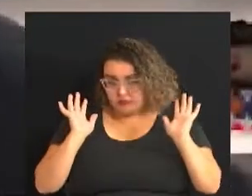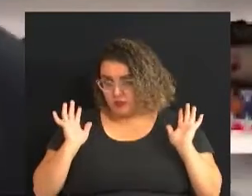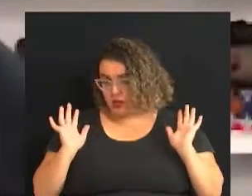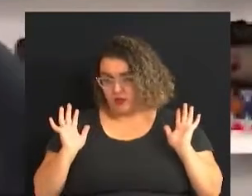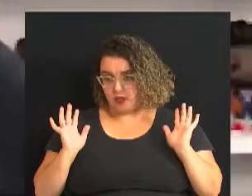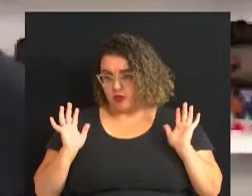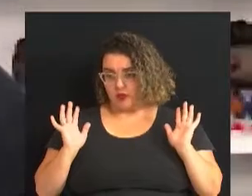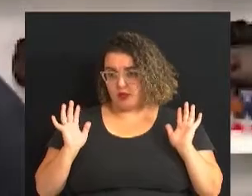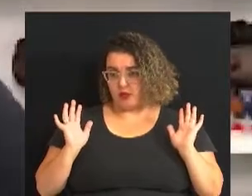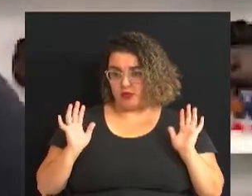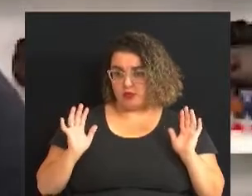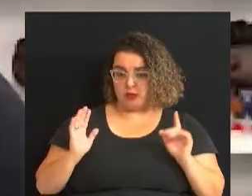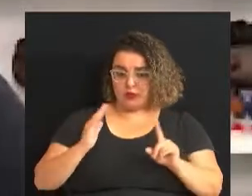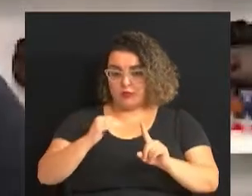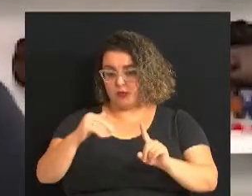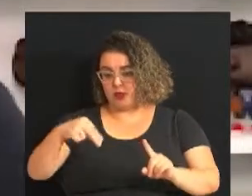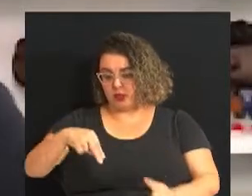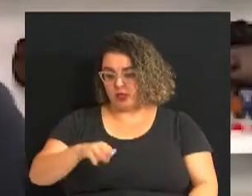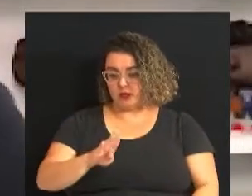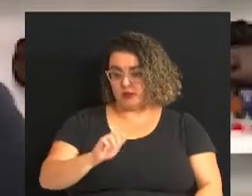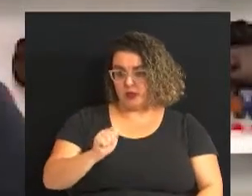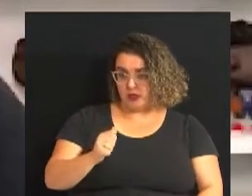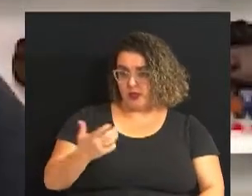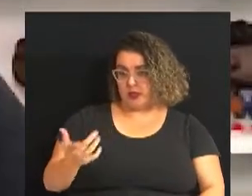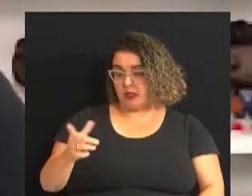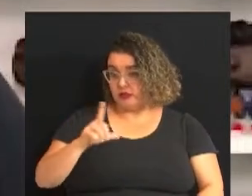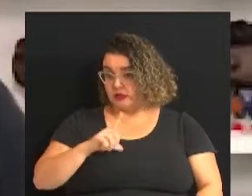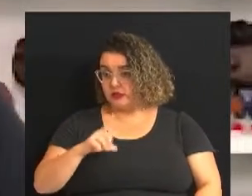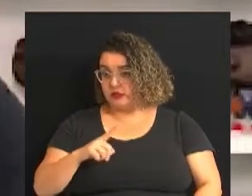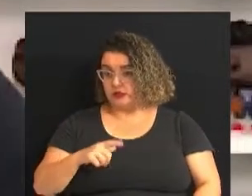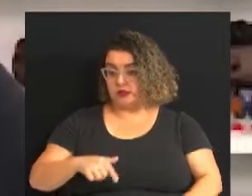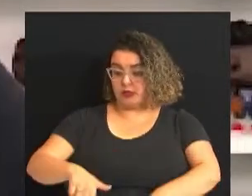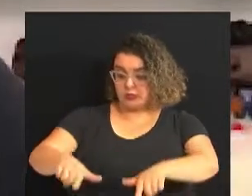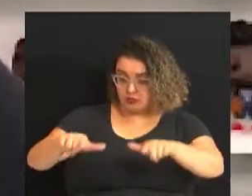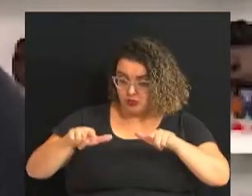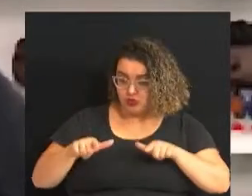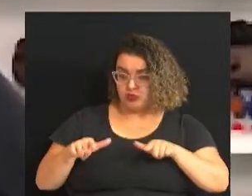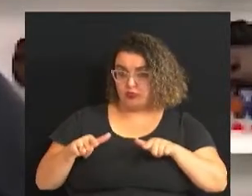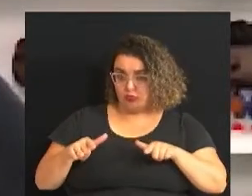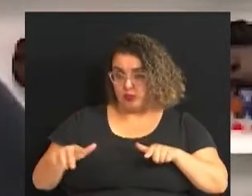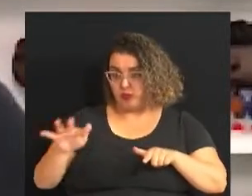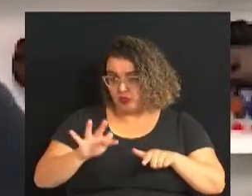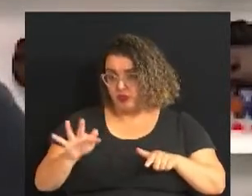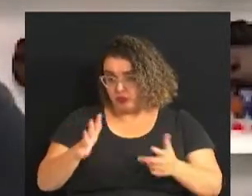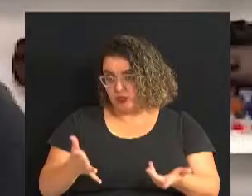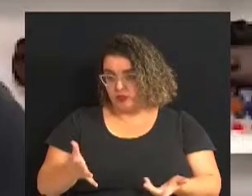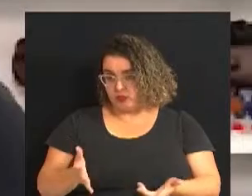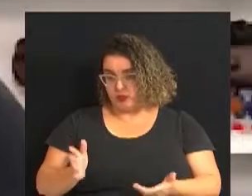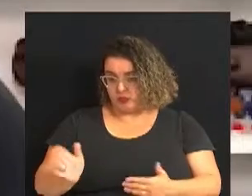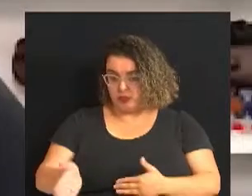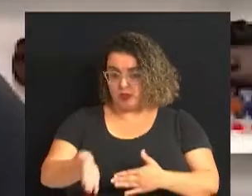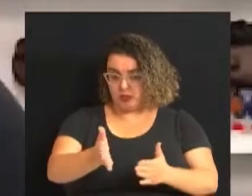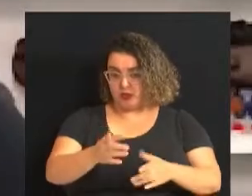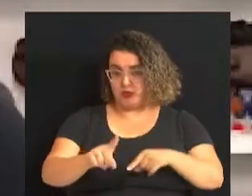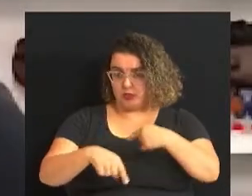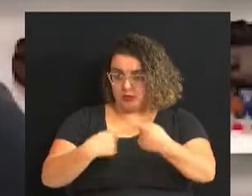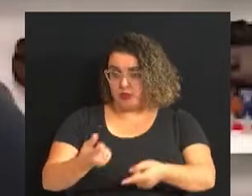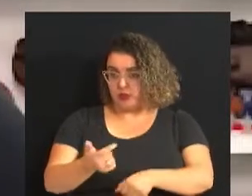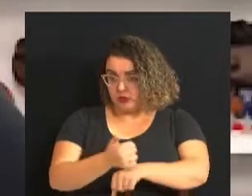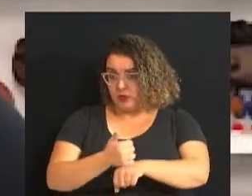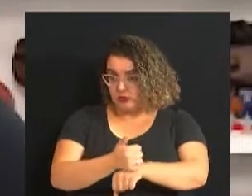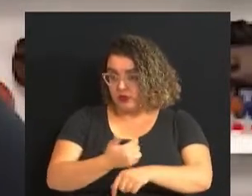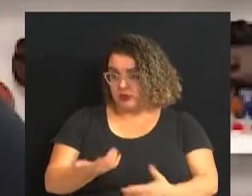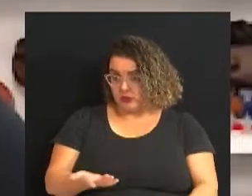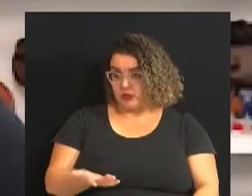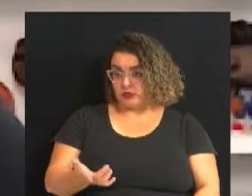uma grande estrela da NBA, o cara pelo menos tenha um diploma de alguma coisa para poder seguir em frente em outra carreira. Muita